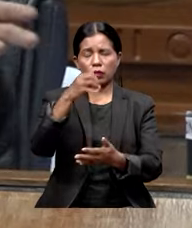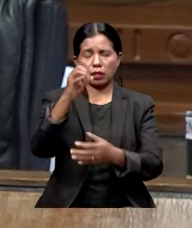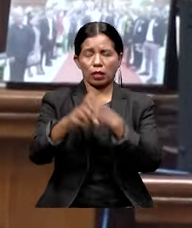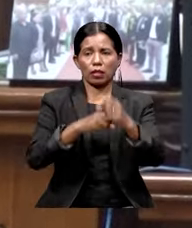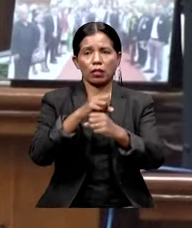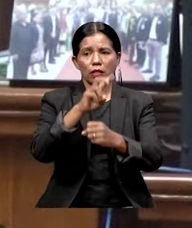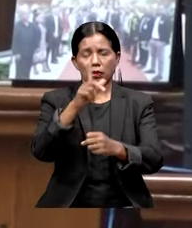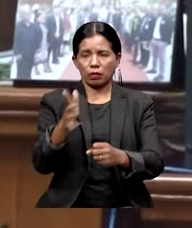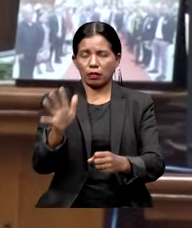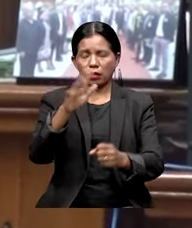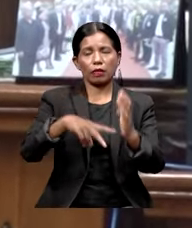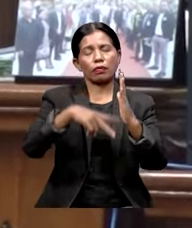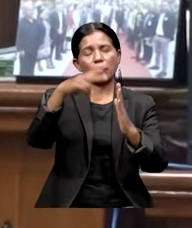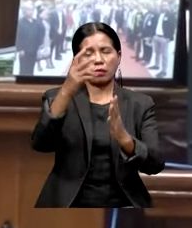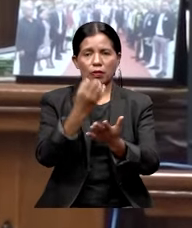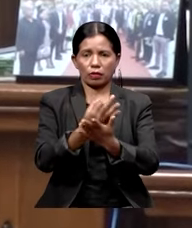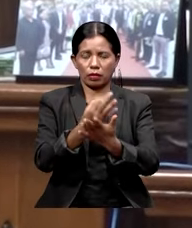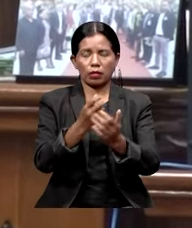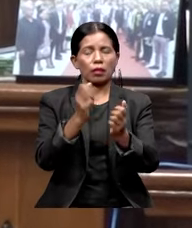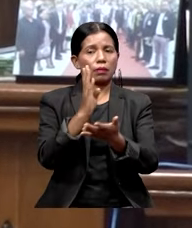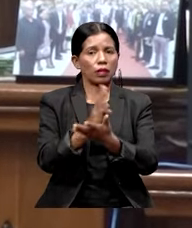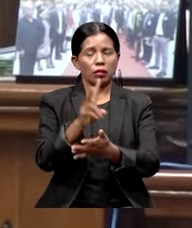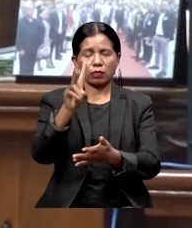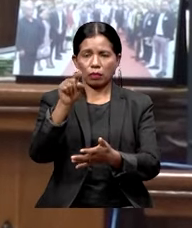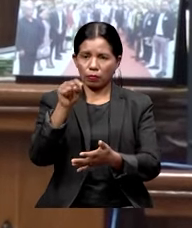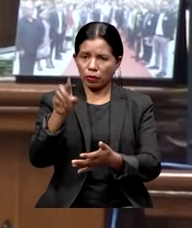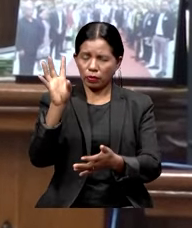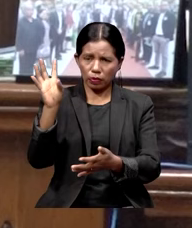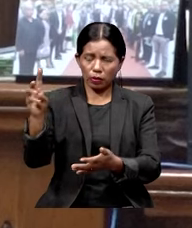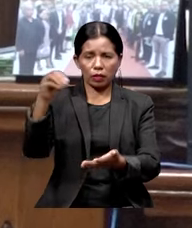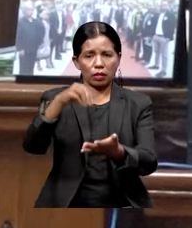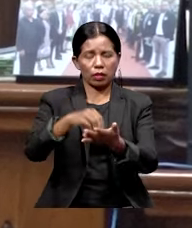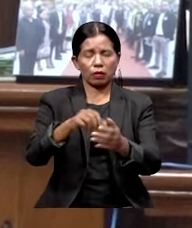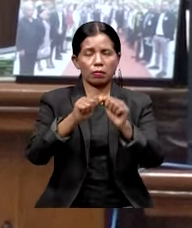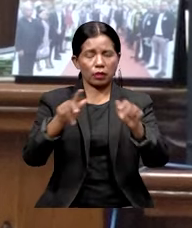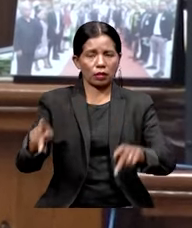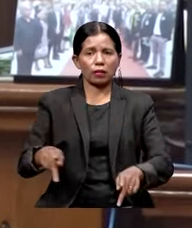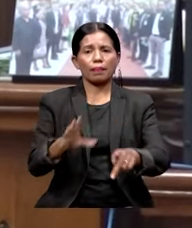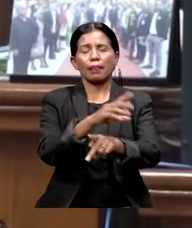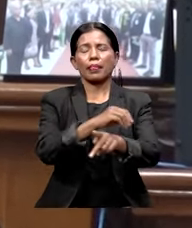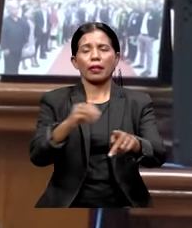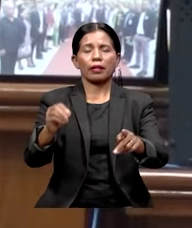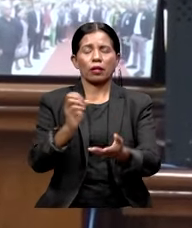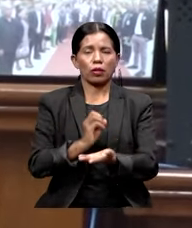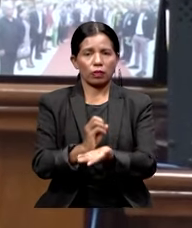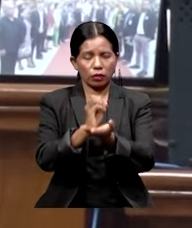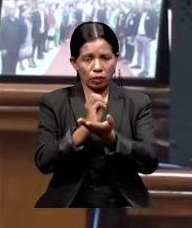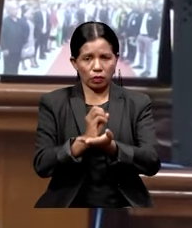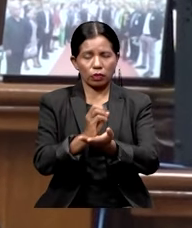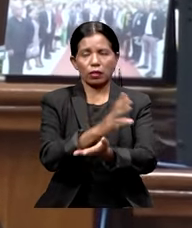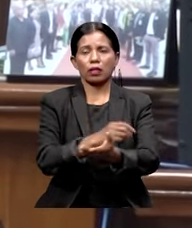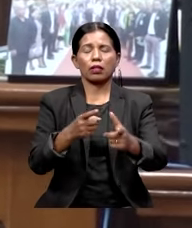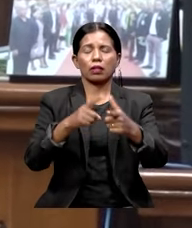Recim Lima, o valor dólar americano bilhão rua ponto nem, nebe aloca ba administração central, região administrativa especial